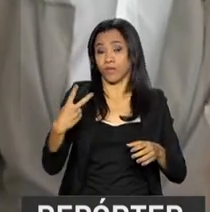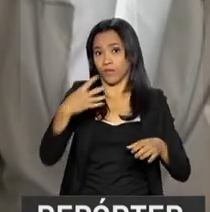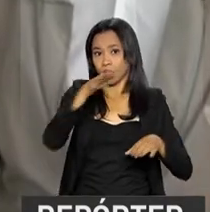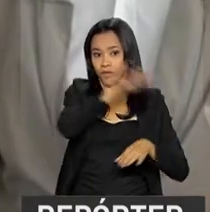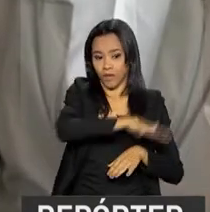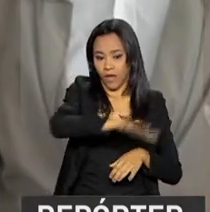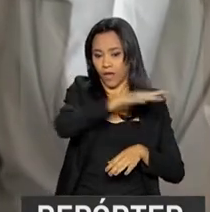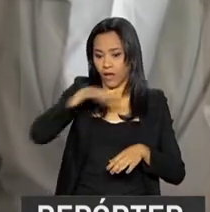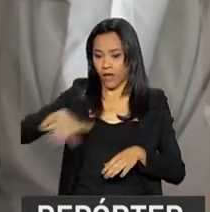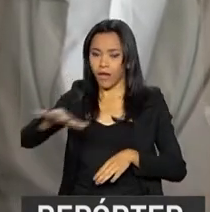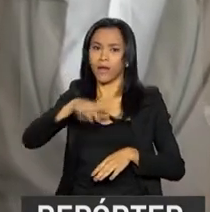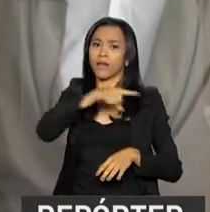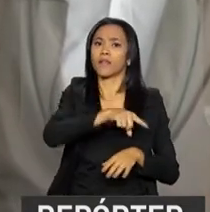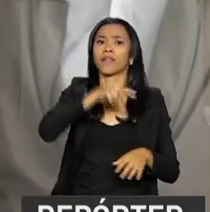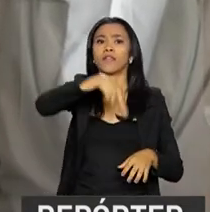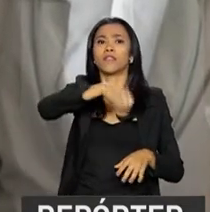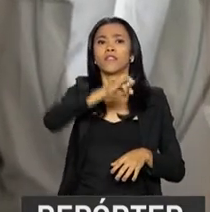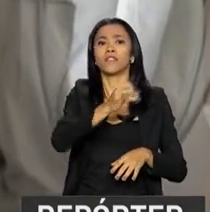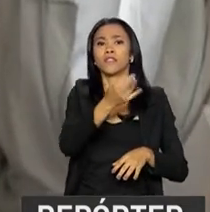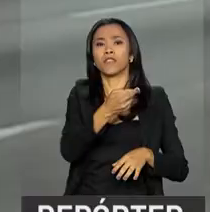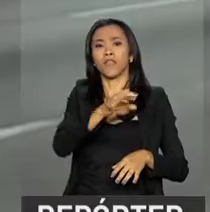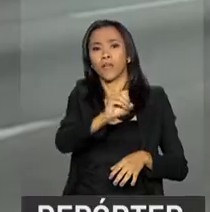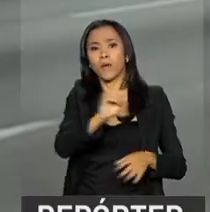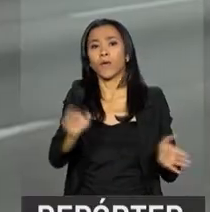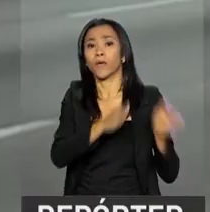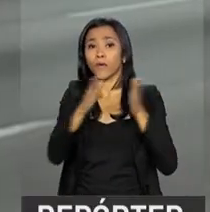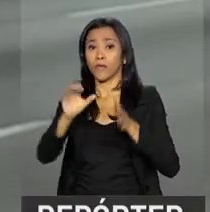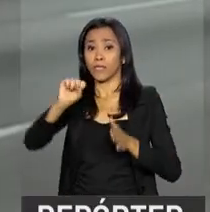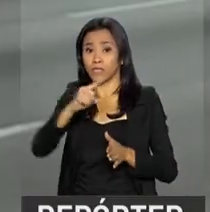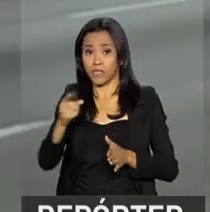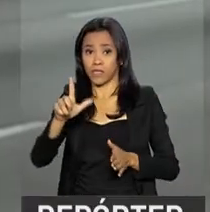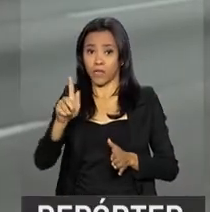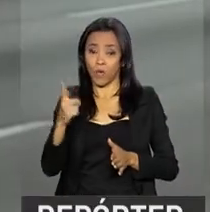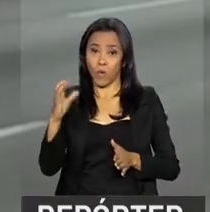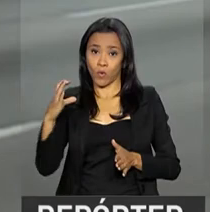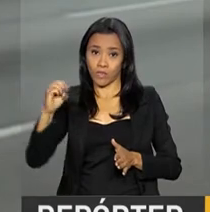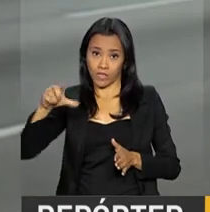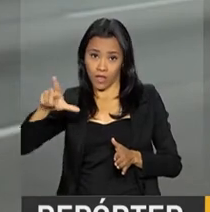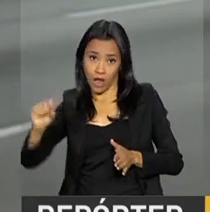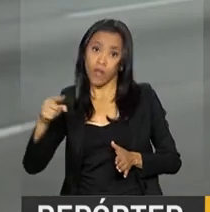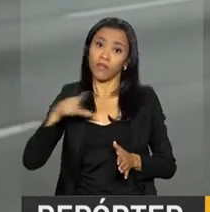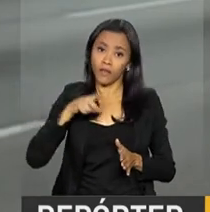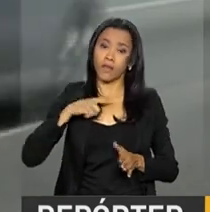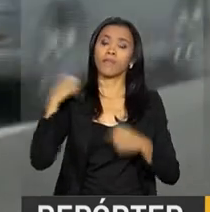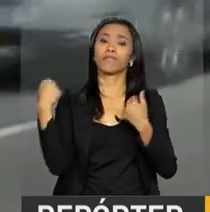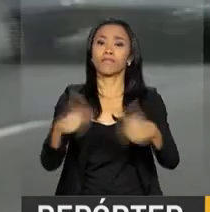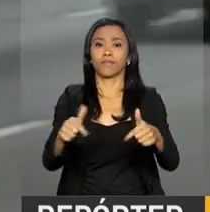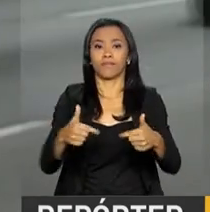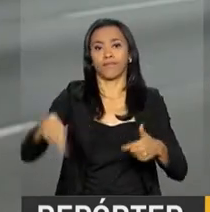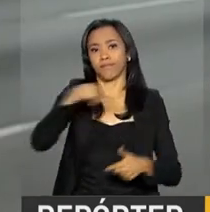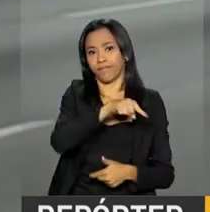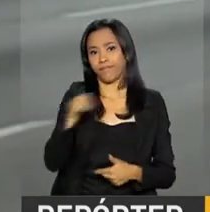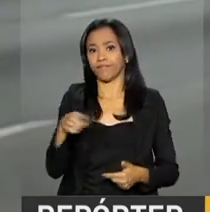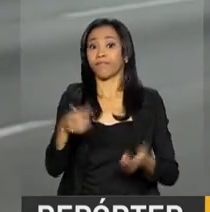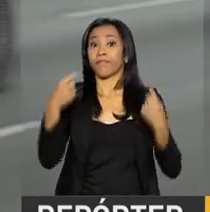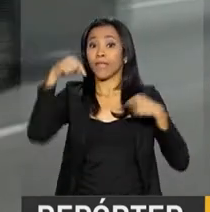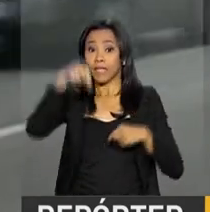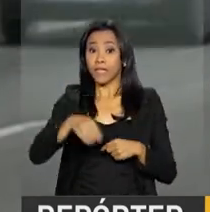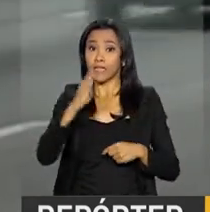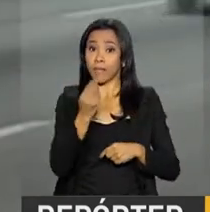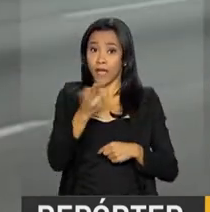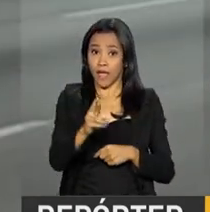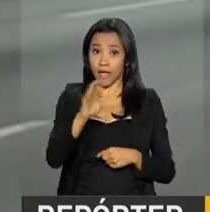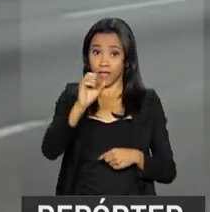ter acesso à dignidade do emprego. No total, serão 46 quilômetros de novas faixas aqui na